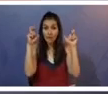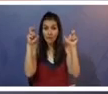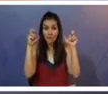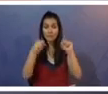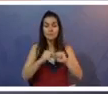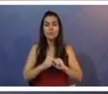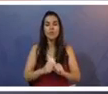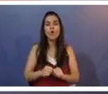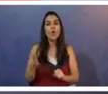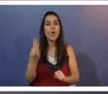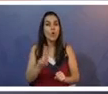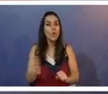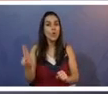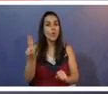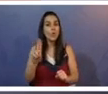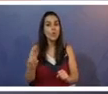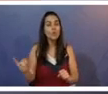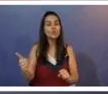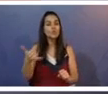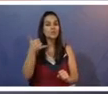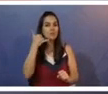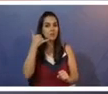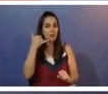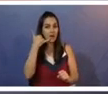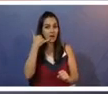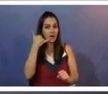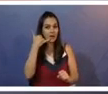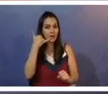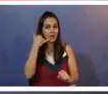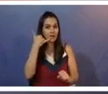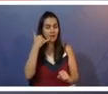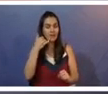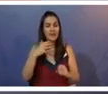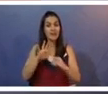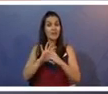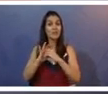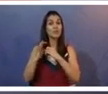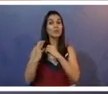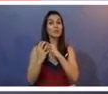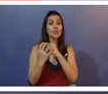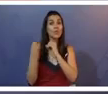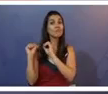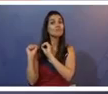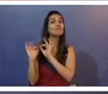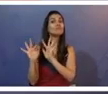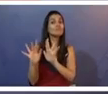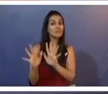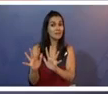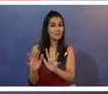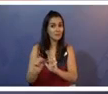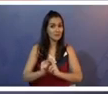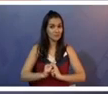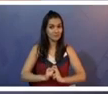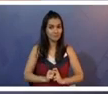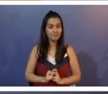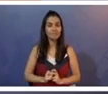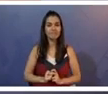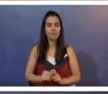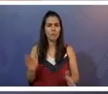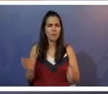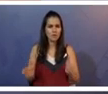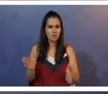do celular nesse período de pandemia. Então, nós temos o tema aí, ó, o uso do celular nesse período de